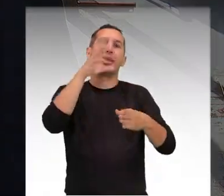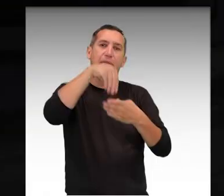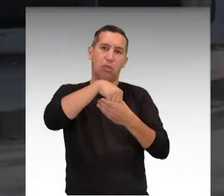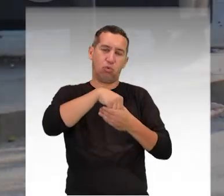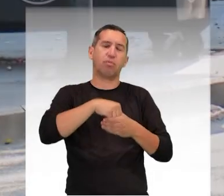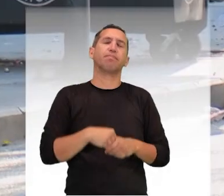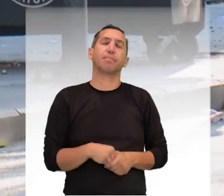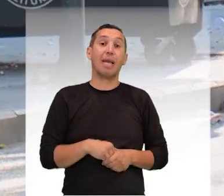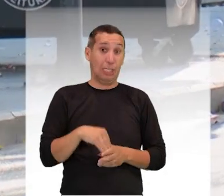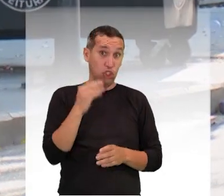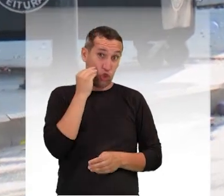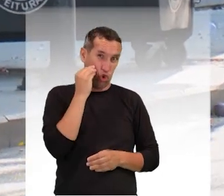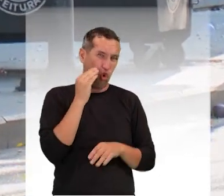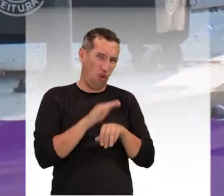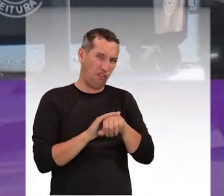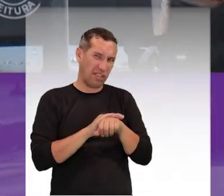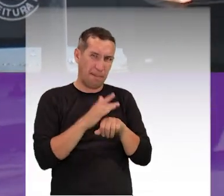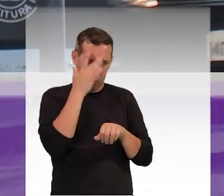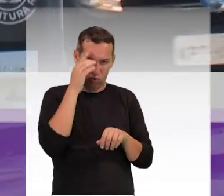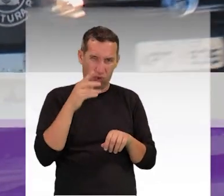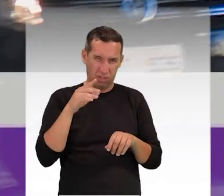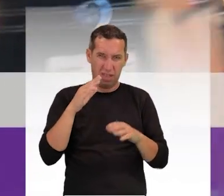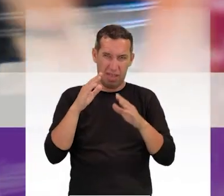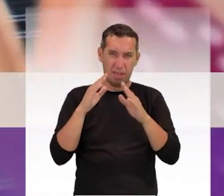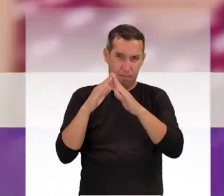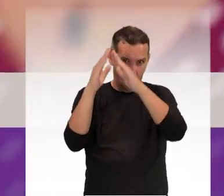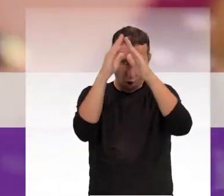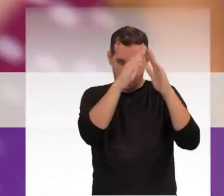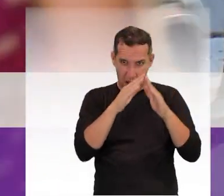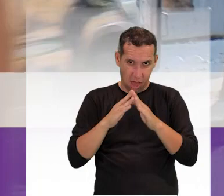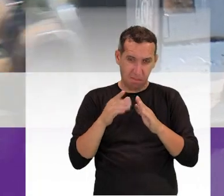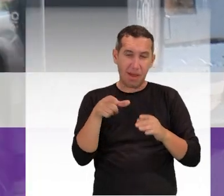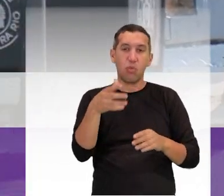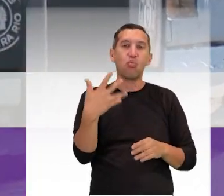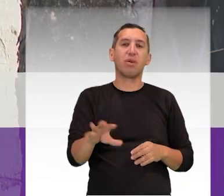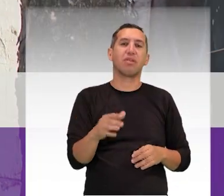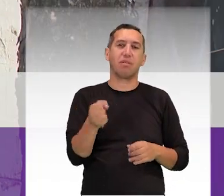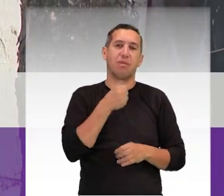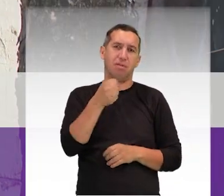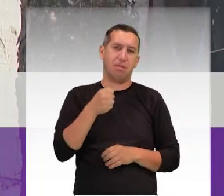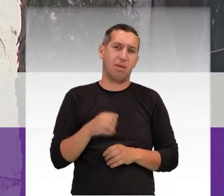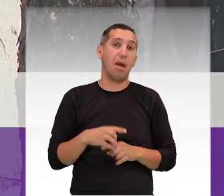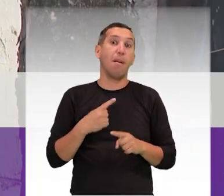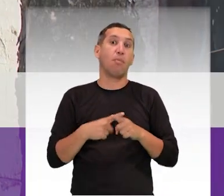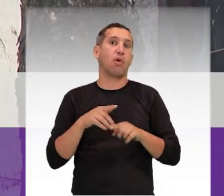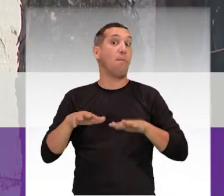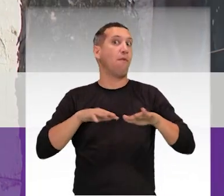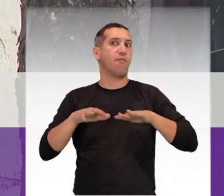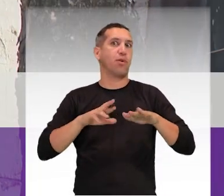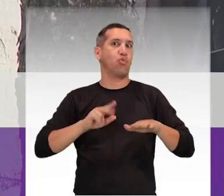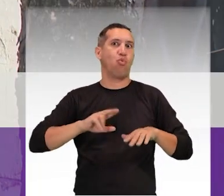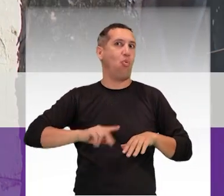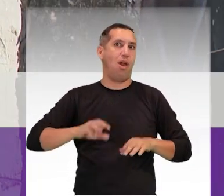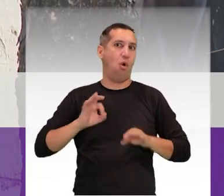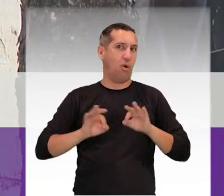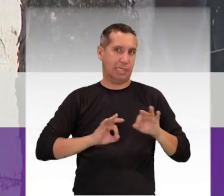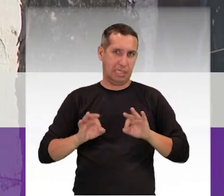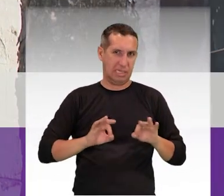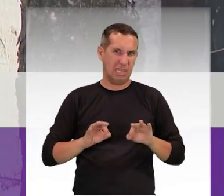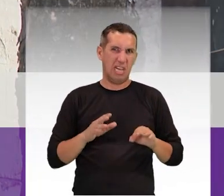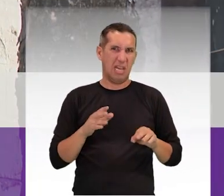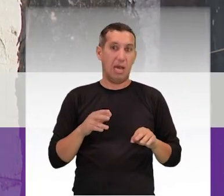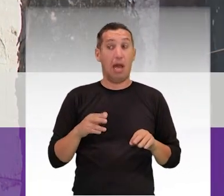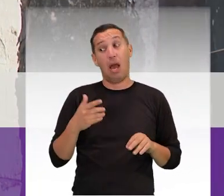no imóvel. Nós tentamos conversar com os moradores, mas ninguém quis gravar entrevista. Já que não se trata de um movimento organizado,